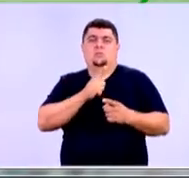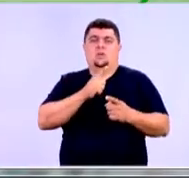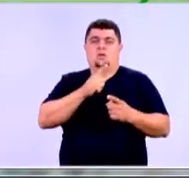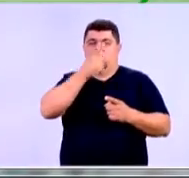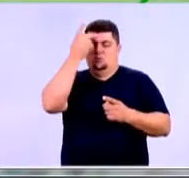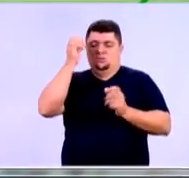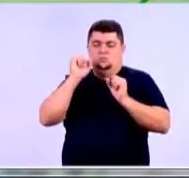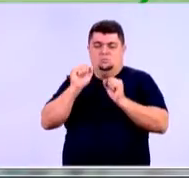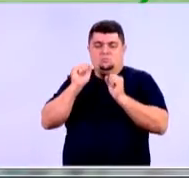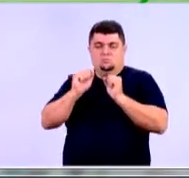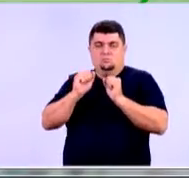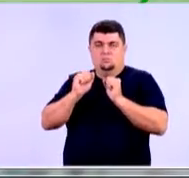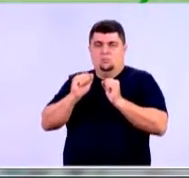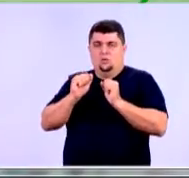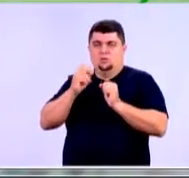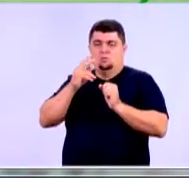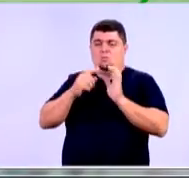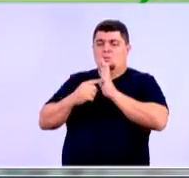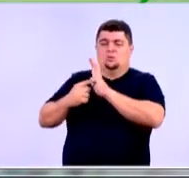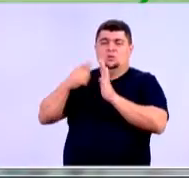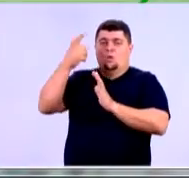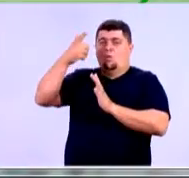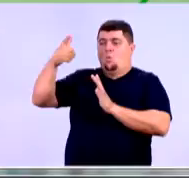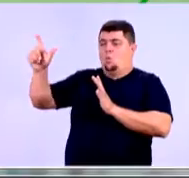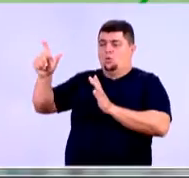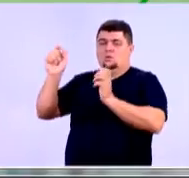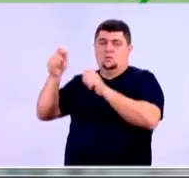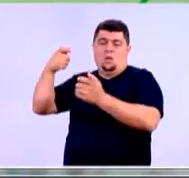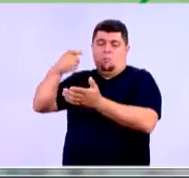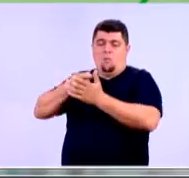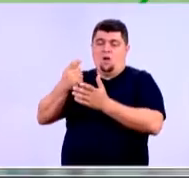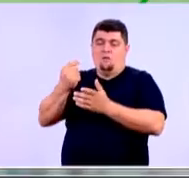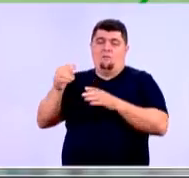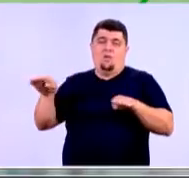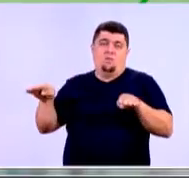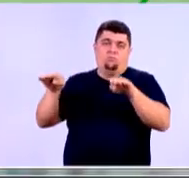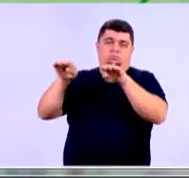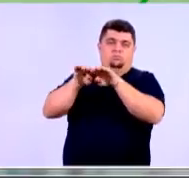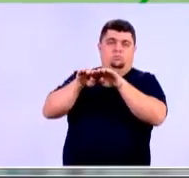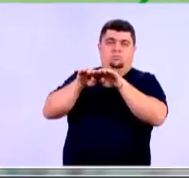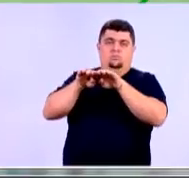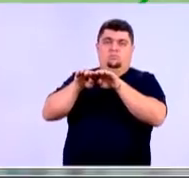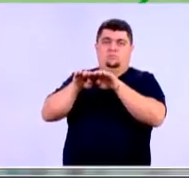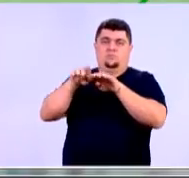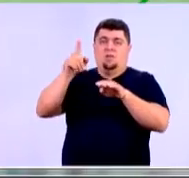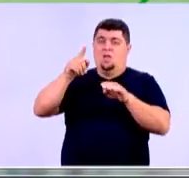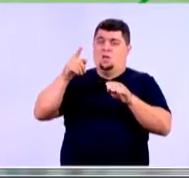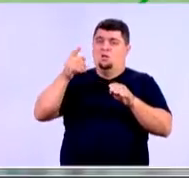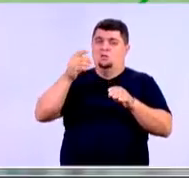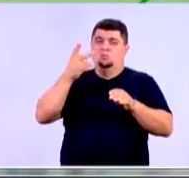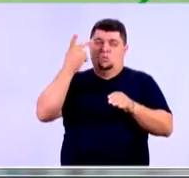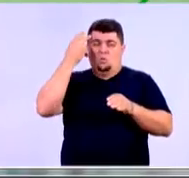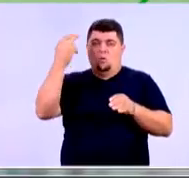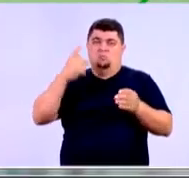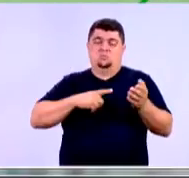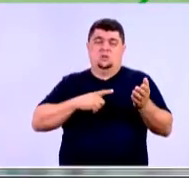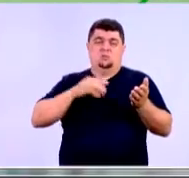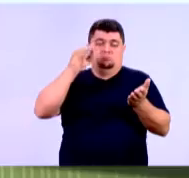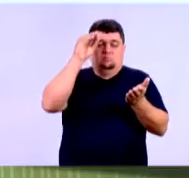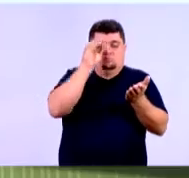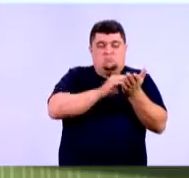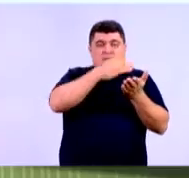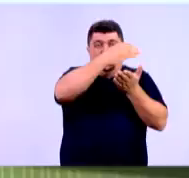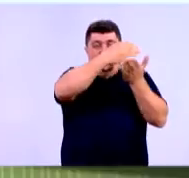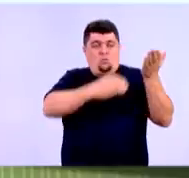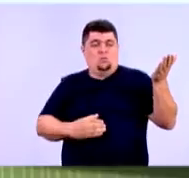essa garantia a partir de um capital sólido da empresa. Gente, normalmente isso é uma cláusula contratual e